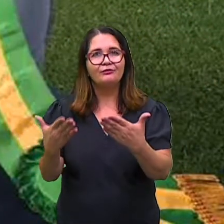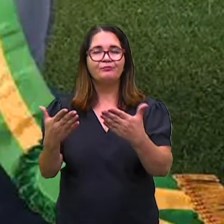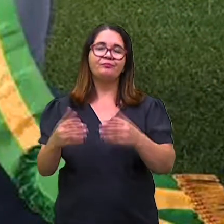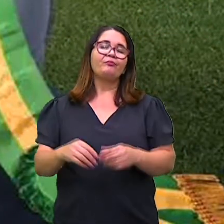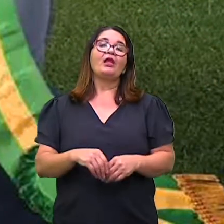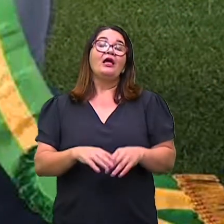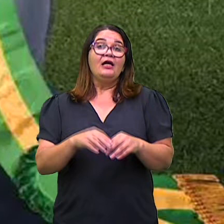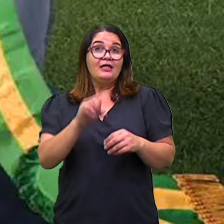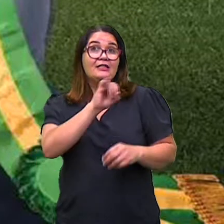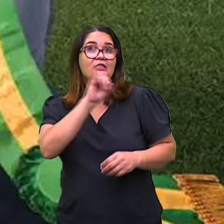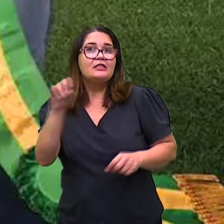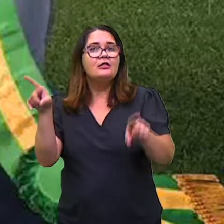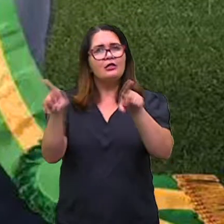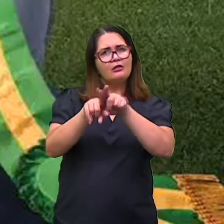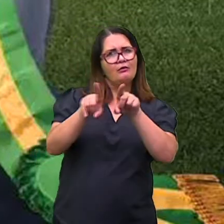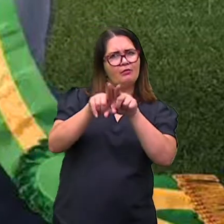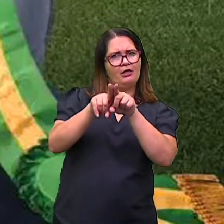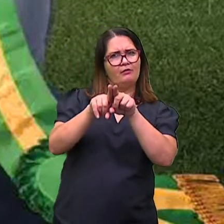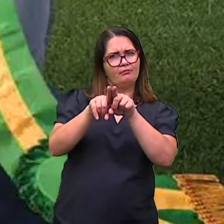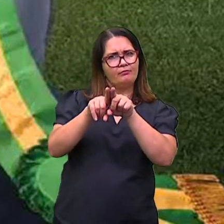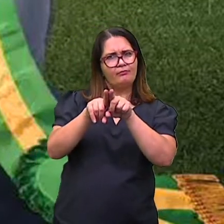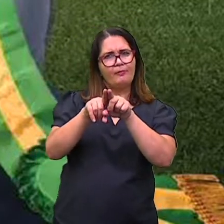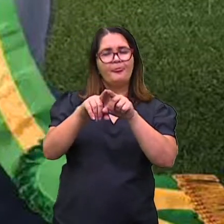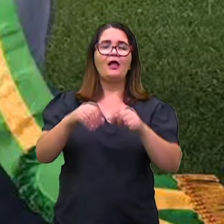seu mandato, não pode ser